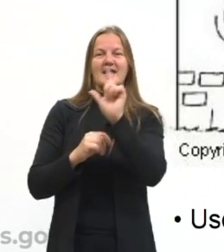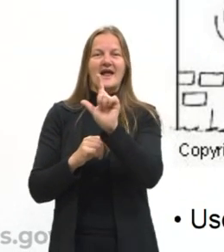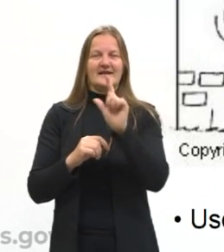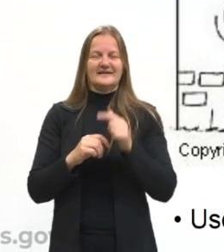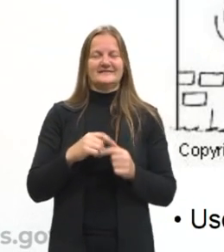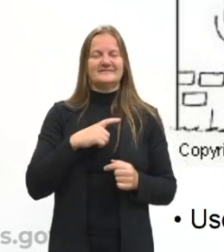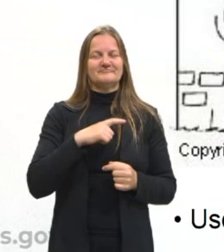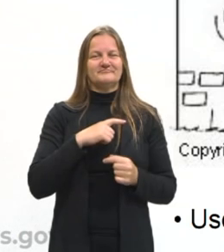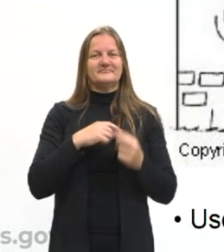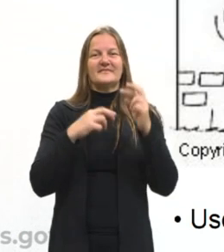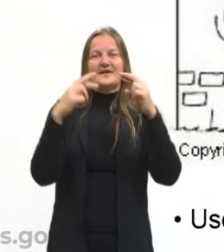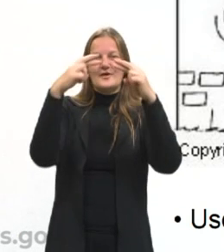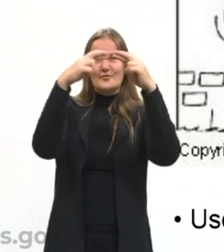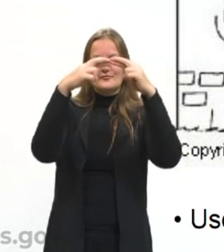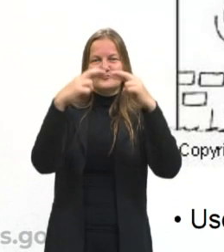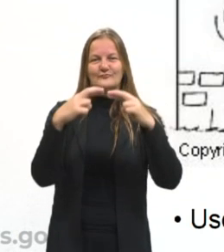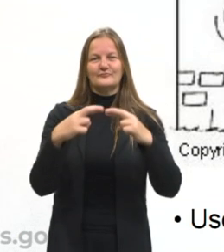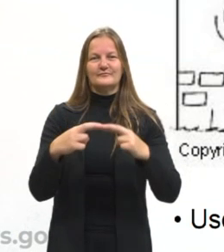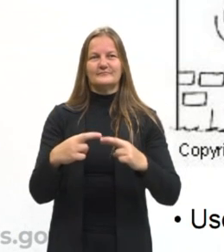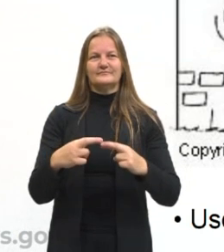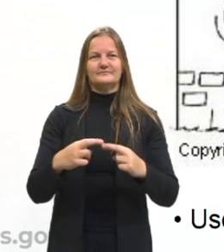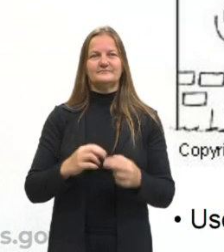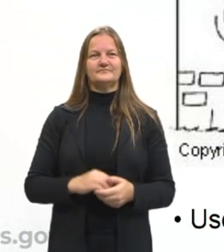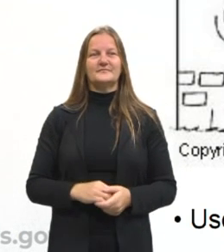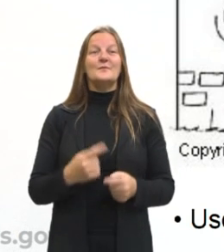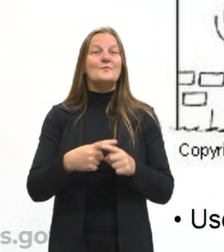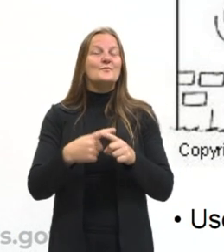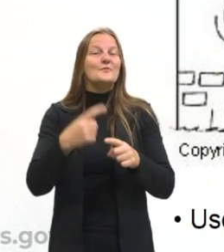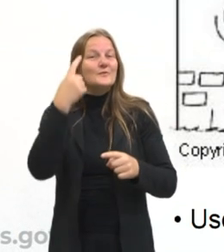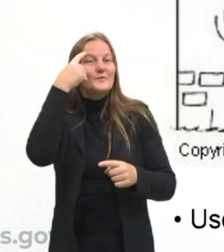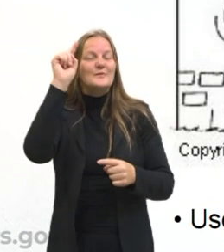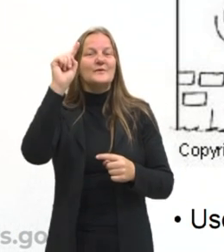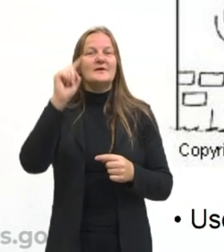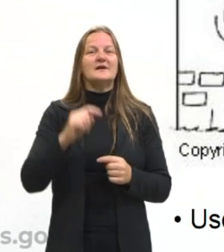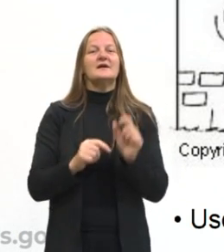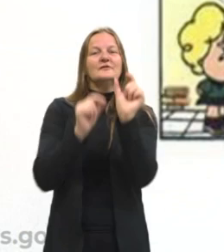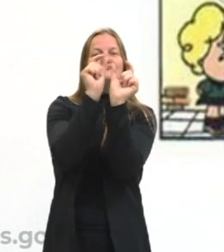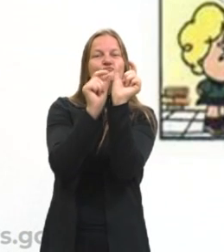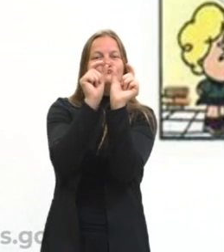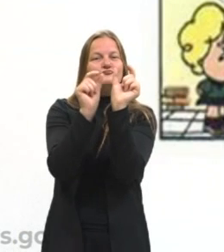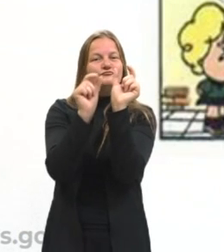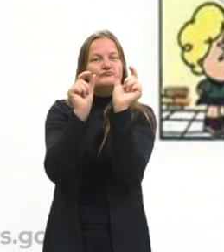R, que é o que vai trazer para a gente essa ideia da aliteração.